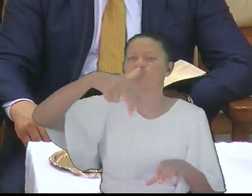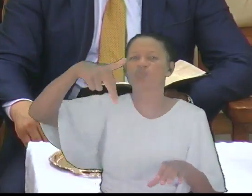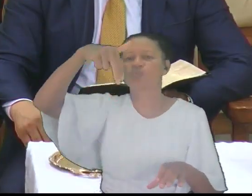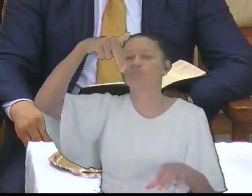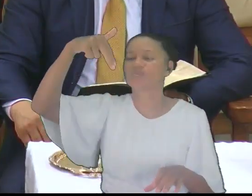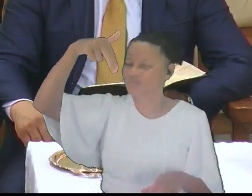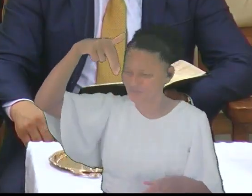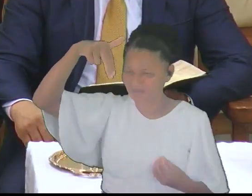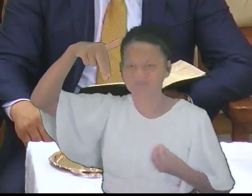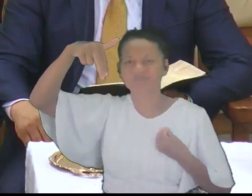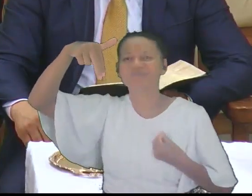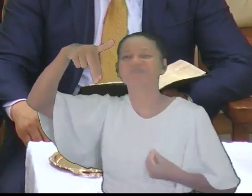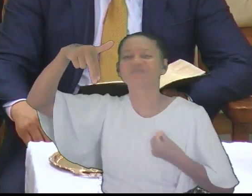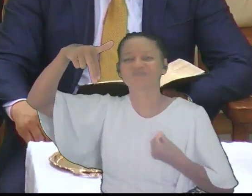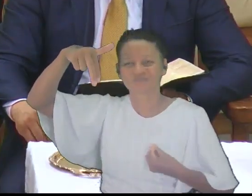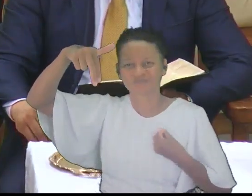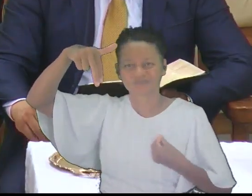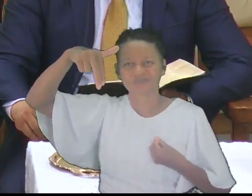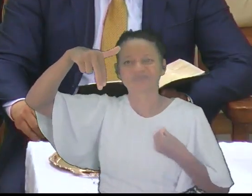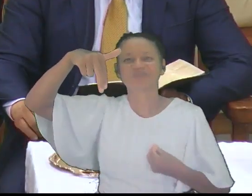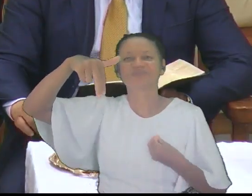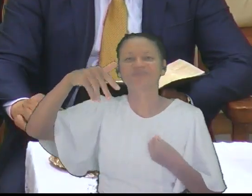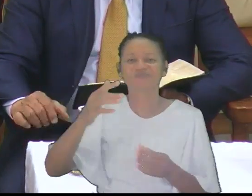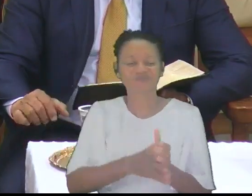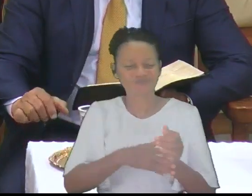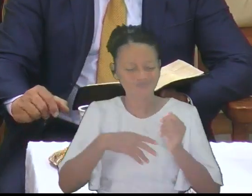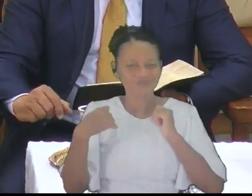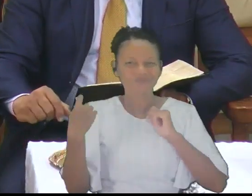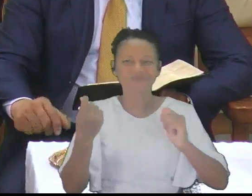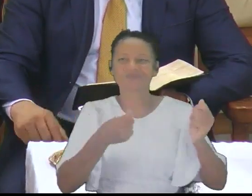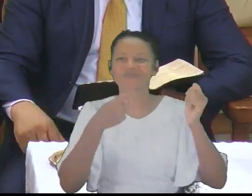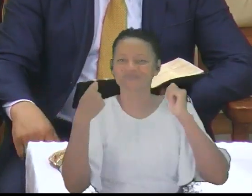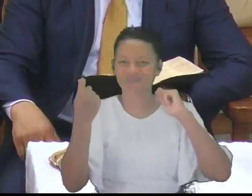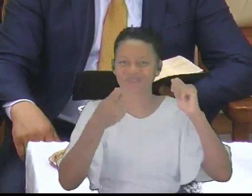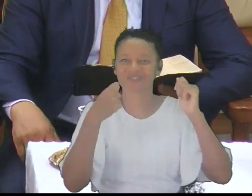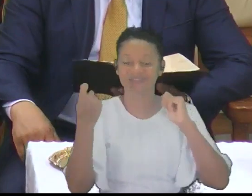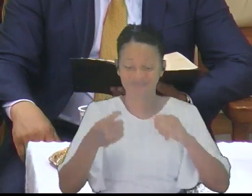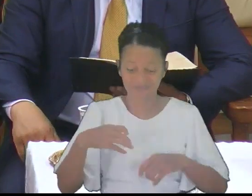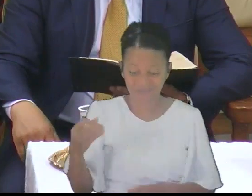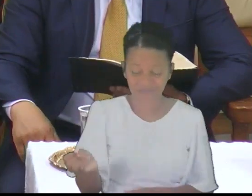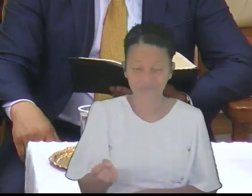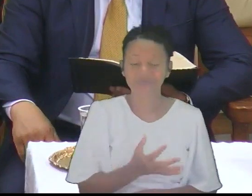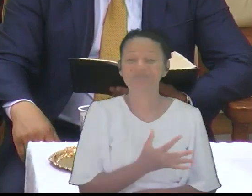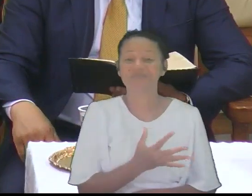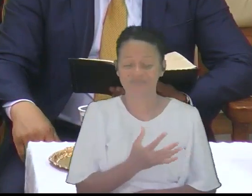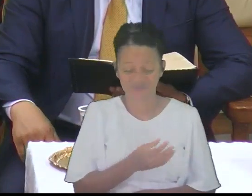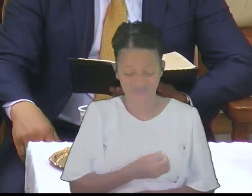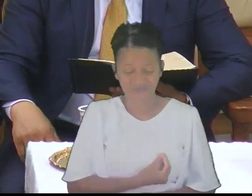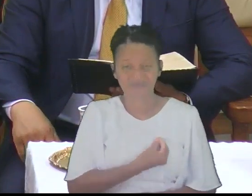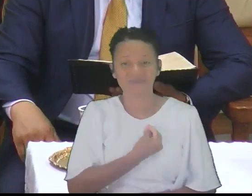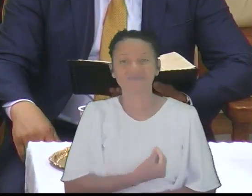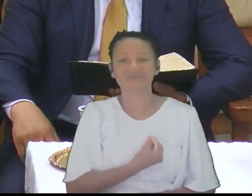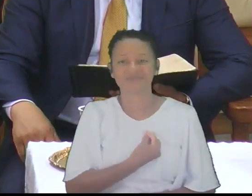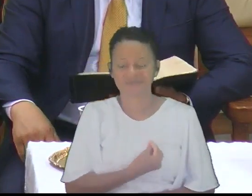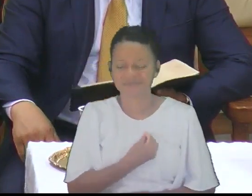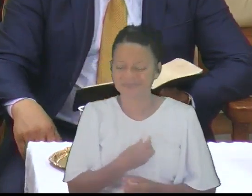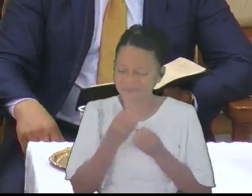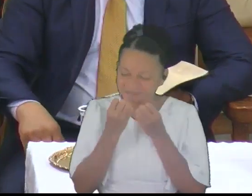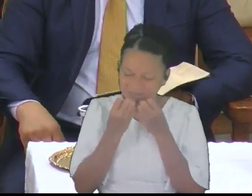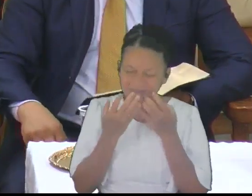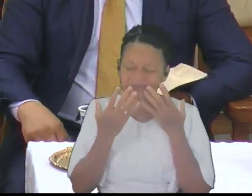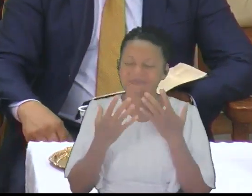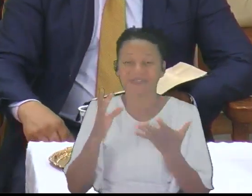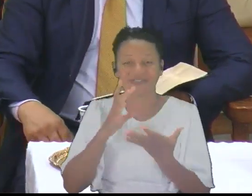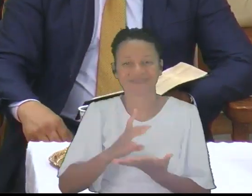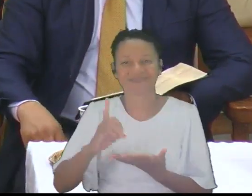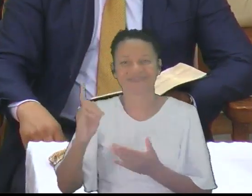está vivo. Aleluia. Novo e vivo. Bendito seja